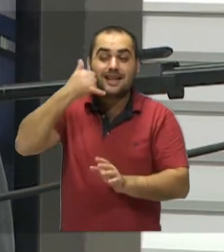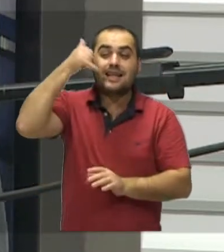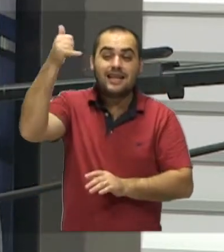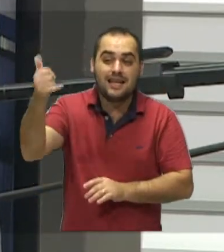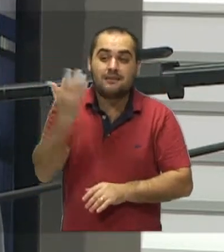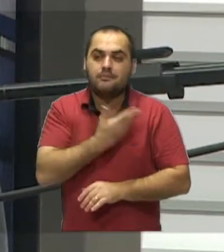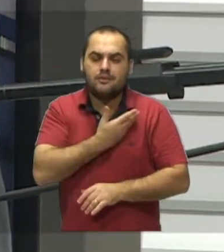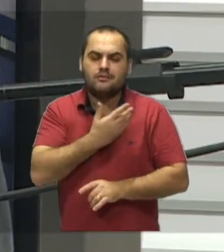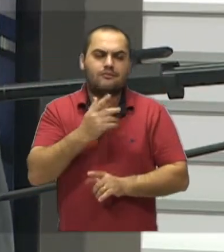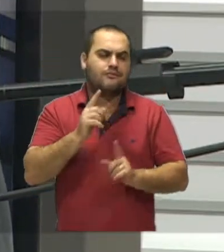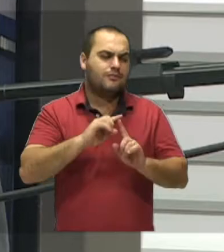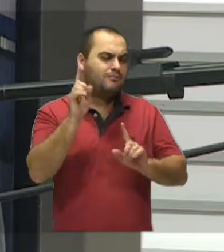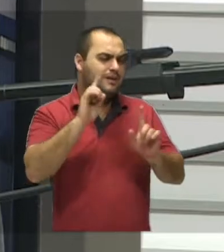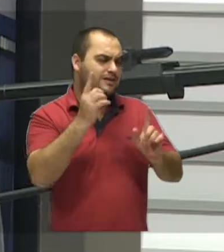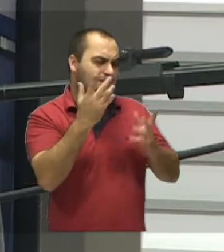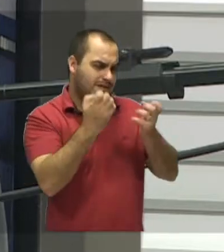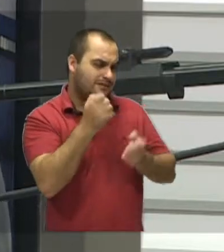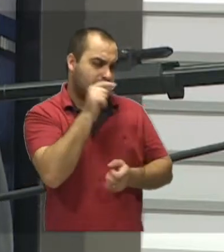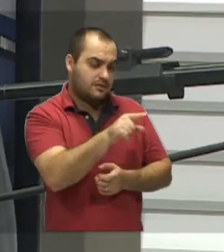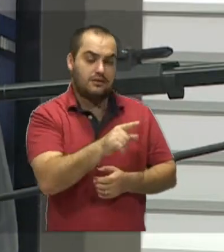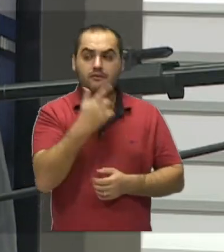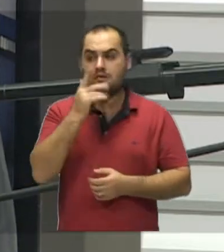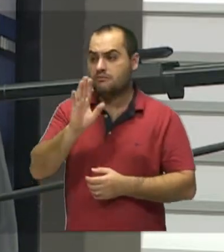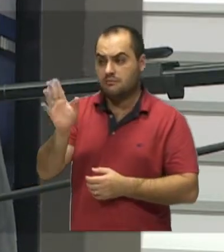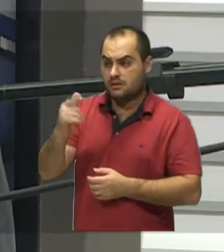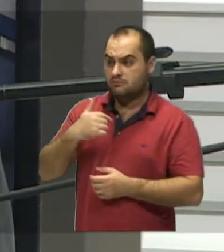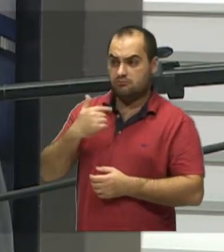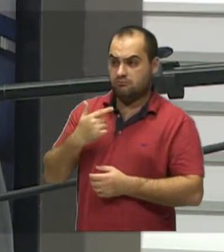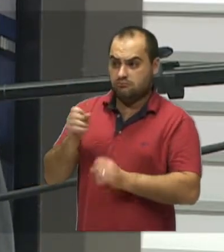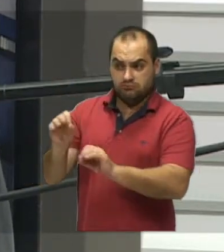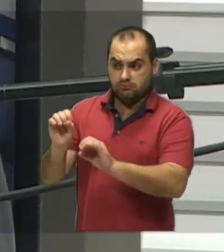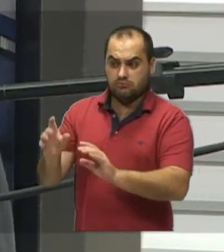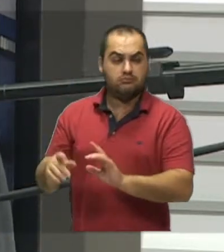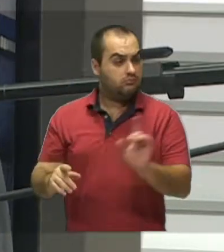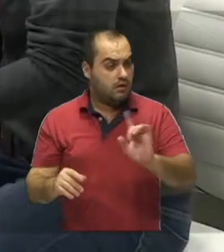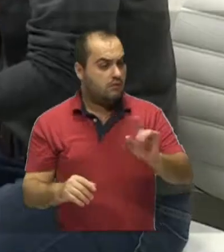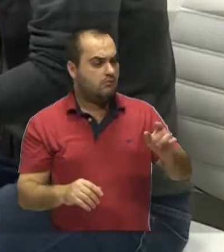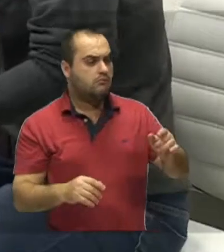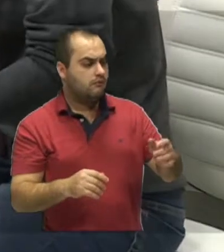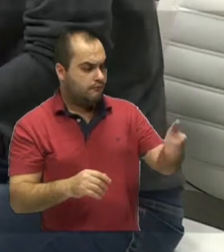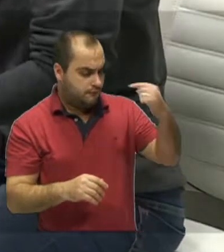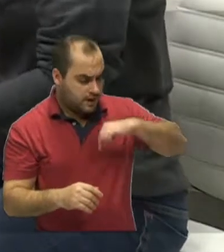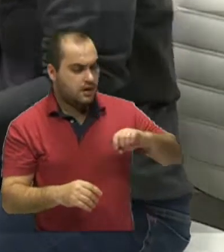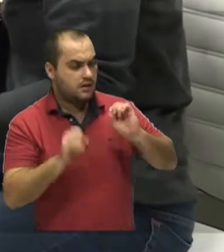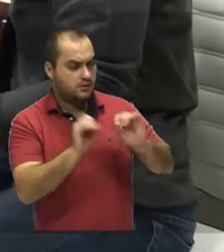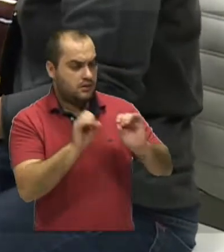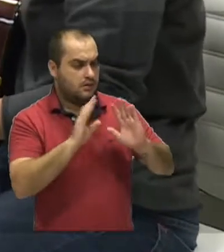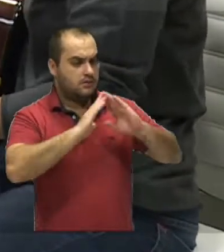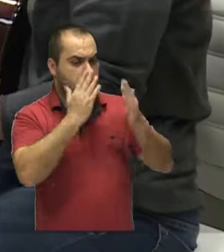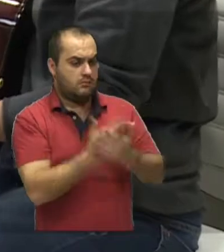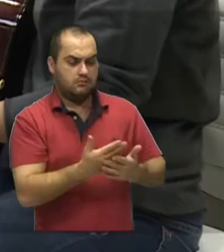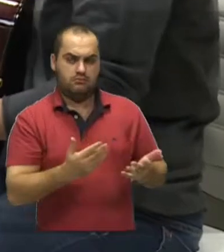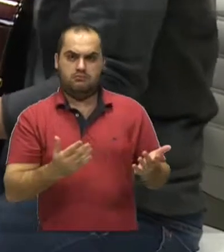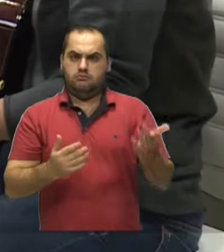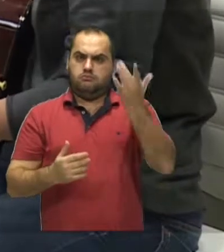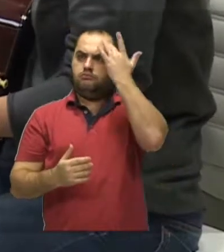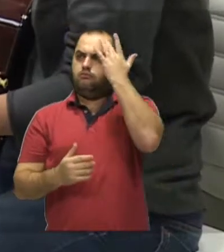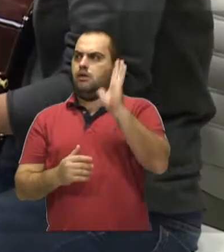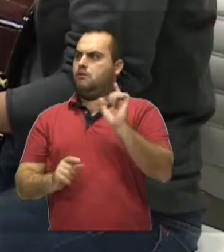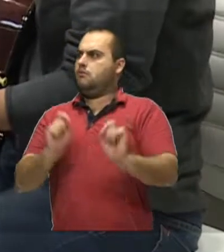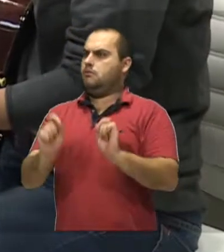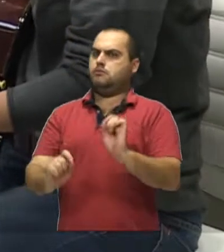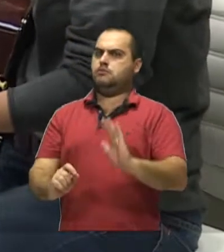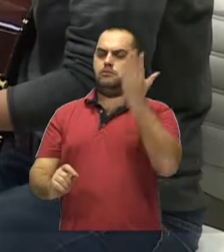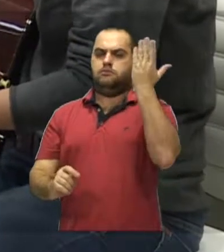gostaria que tu viesse aqui. Eu falei, mas eu não dou aula. Não, mas você vai dar aula na minha escola. Não sei o que deu nela. A Carmen, uma amiga